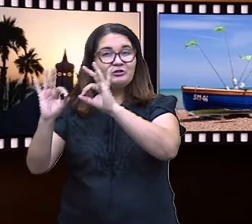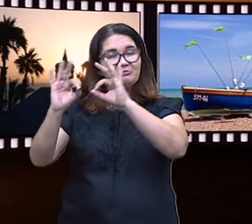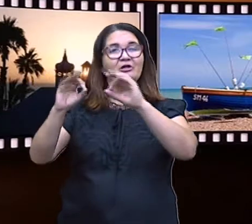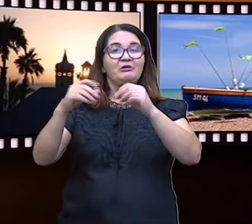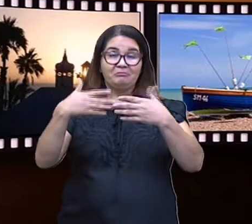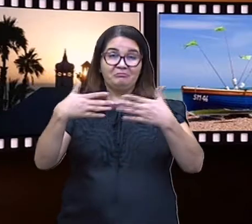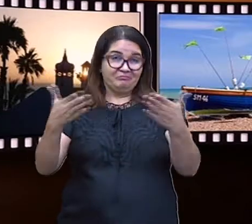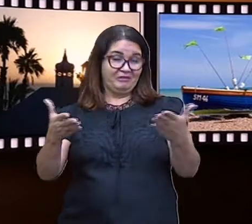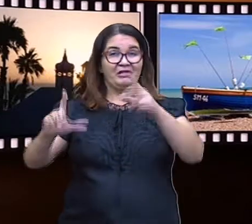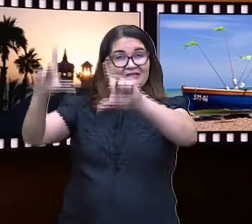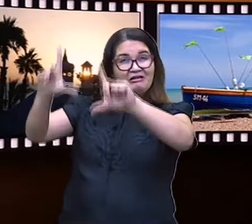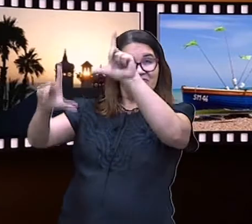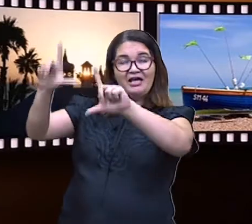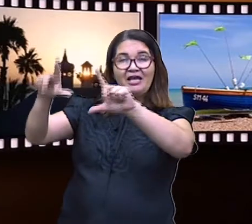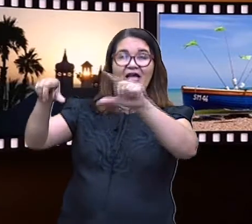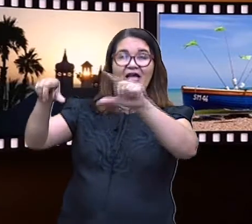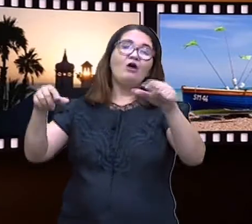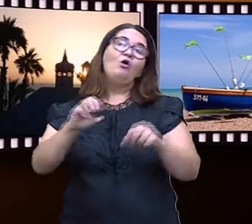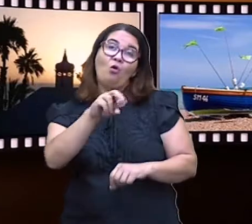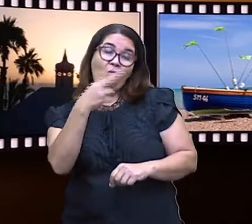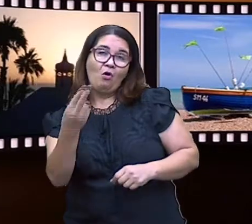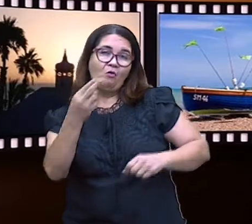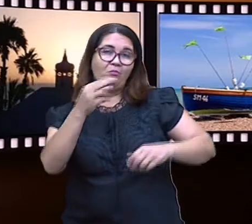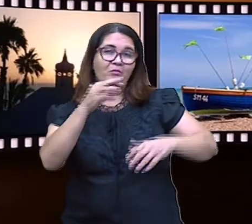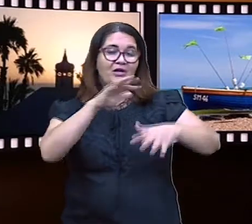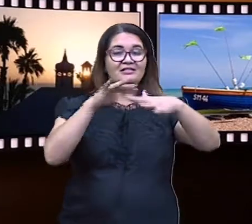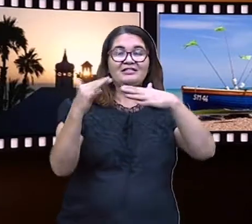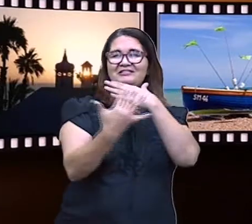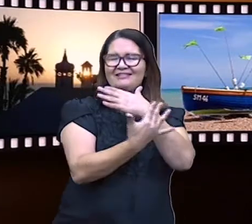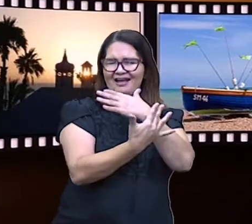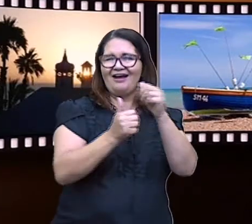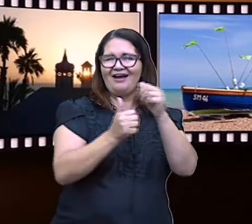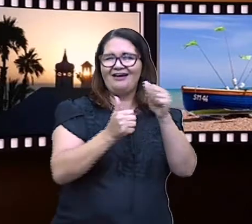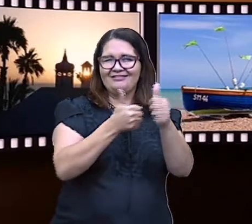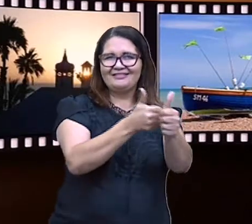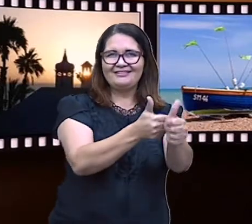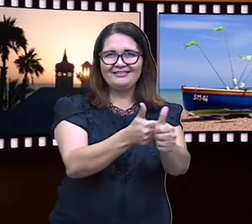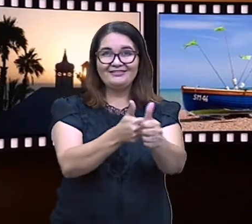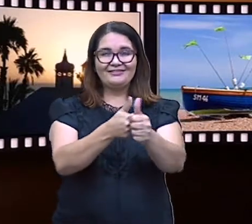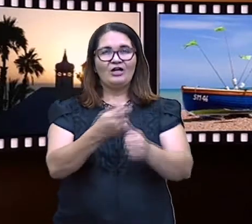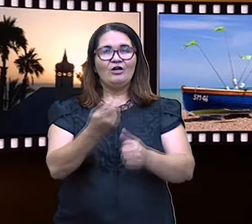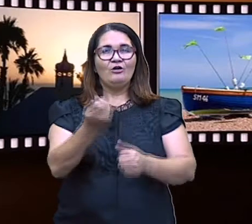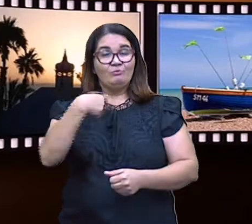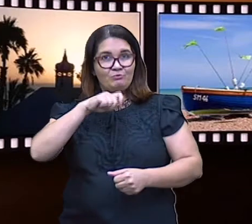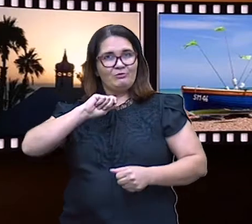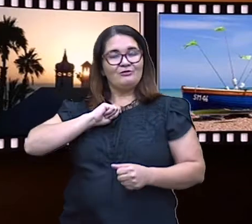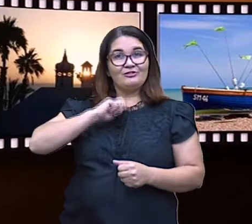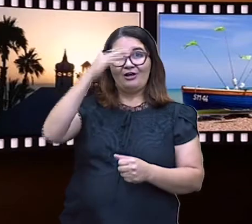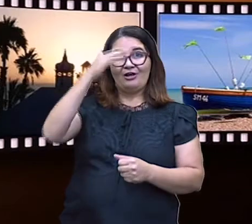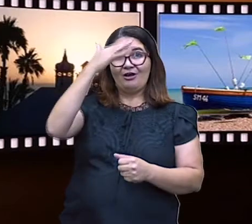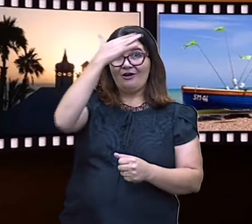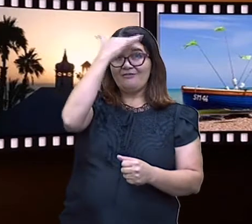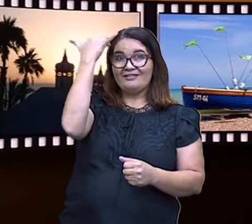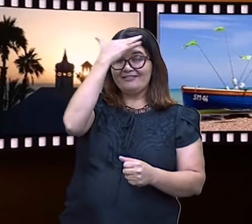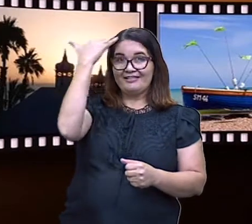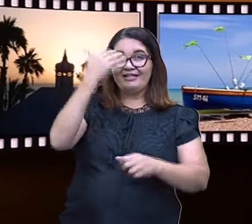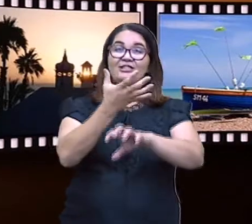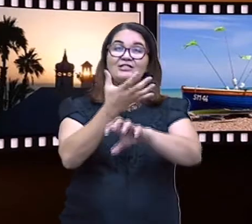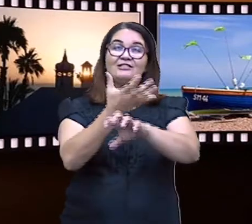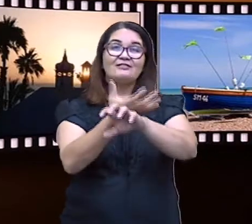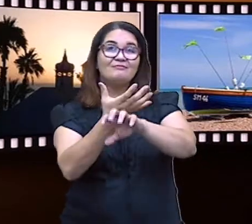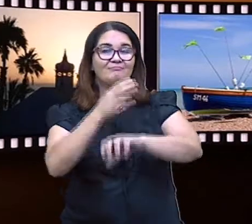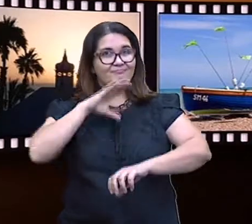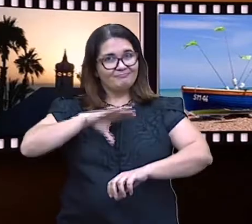ou pelas nossas redes sociais. Por aqui eu, professora Patrícia de Língua Portuguesa.